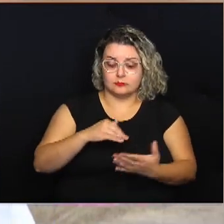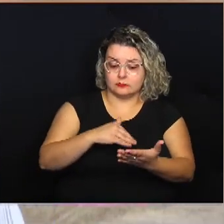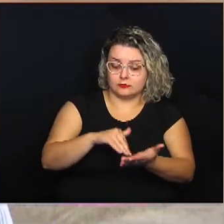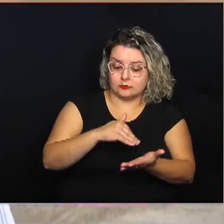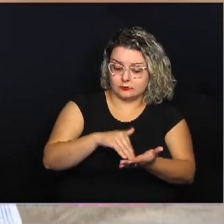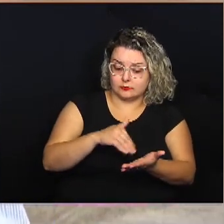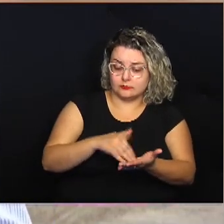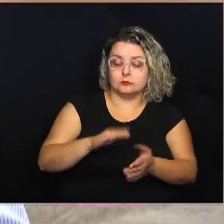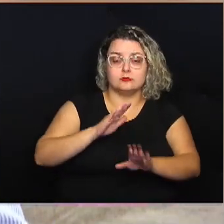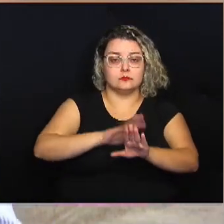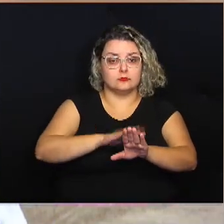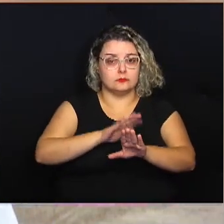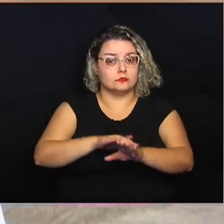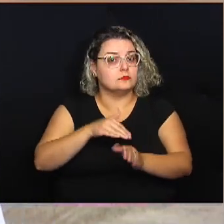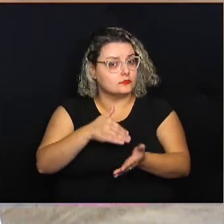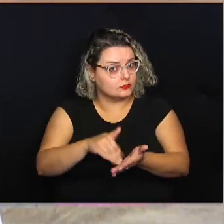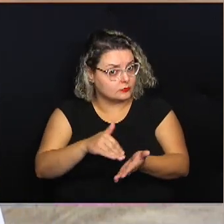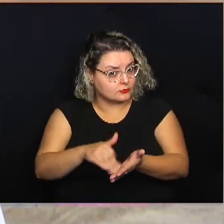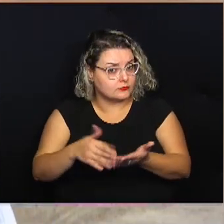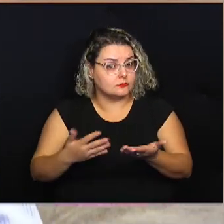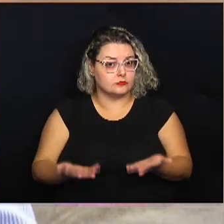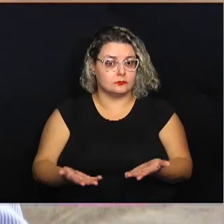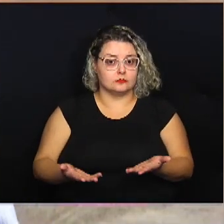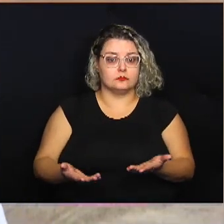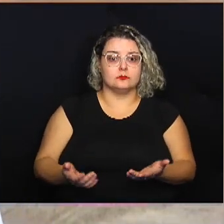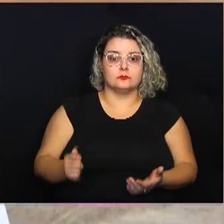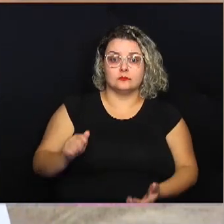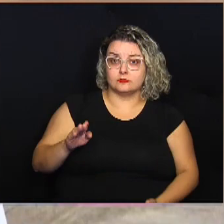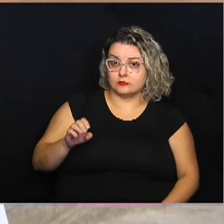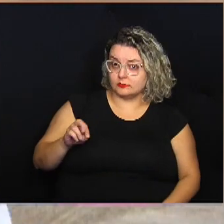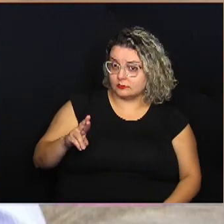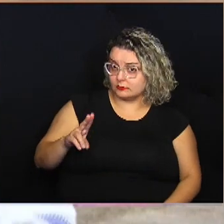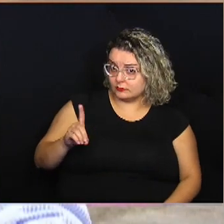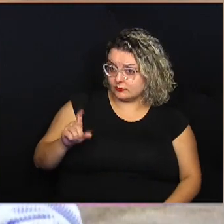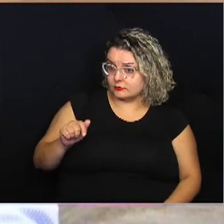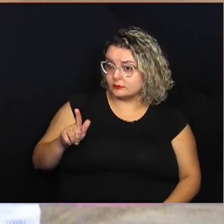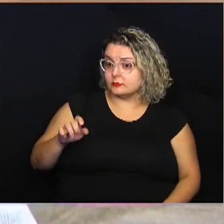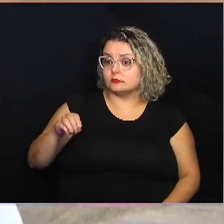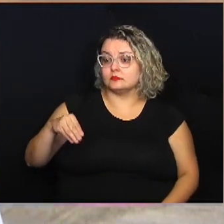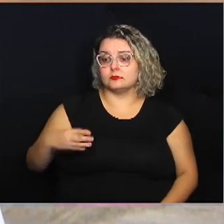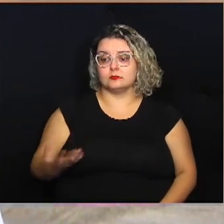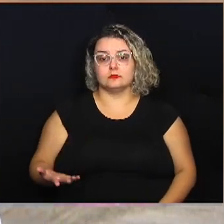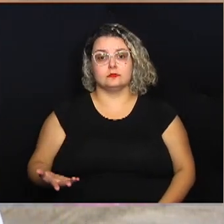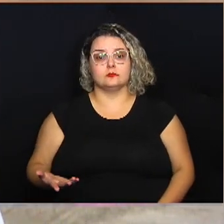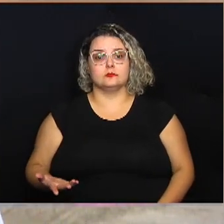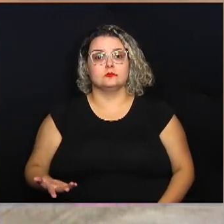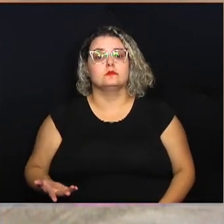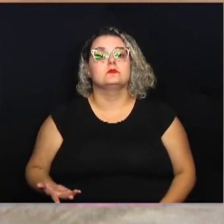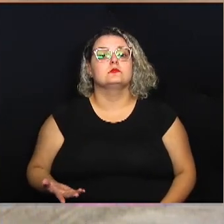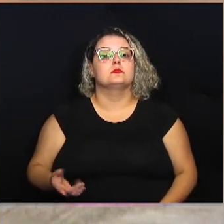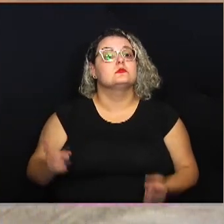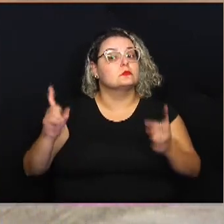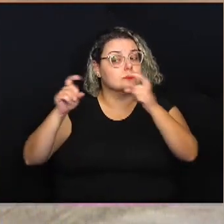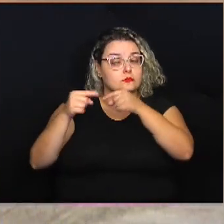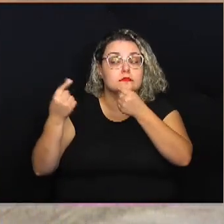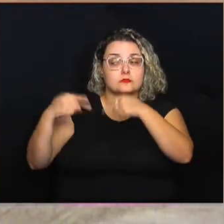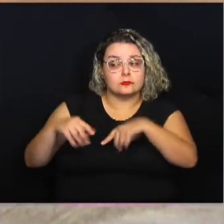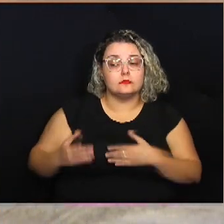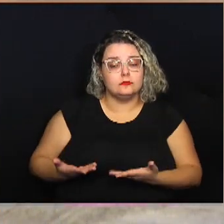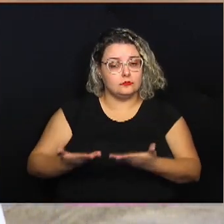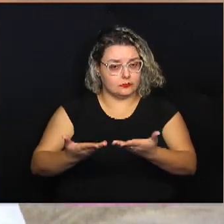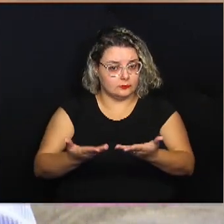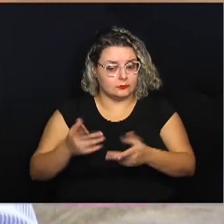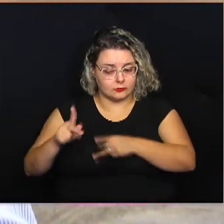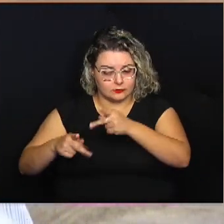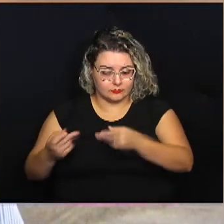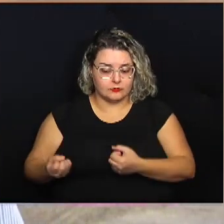secretaria, das ações da secretaria, as abordagens dentro dos desafios, né, apresentados pela população,